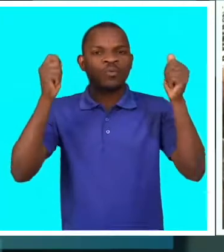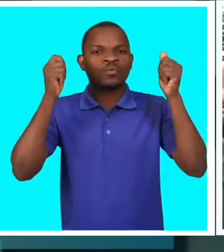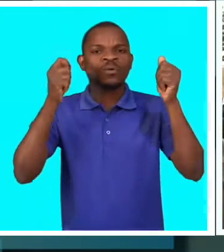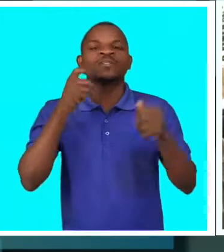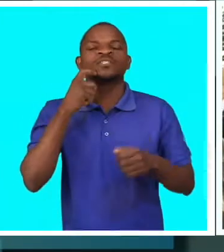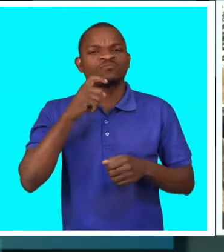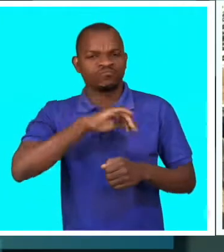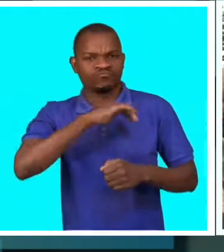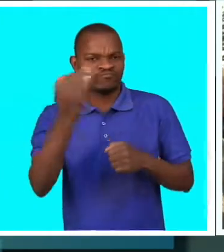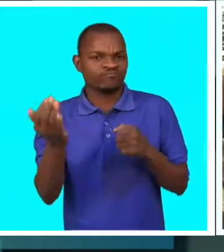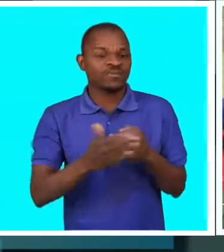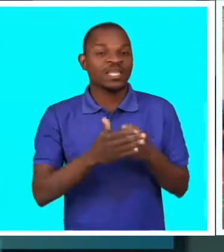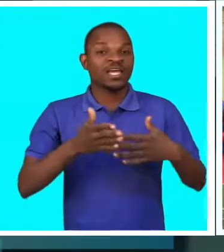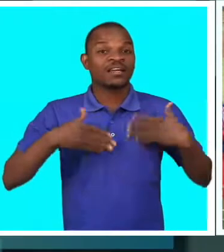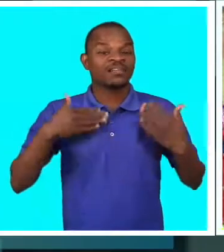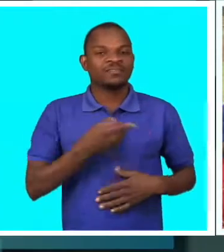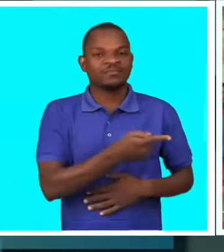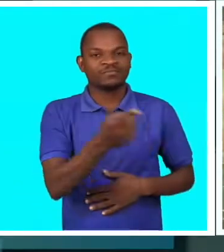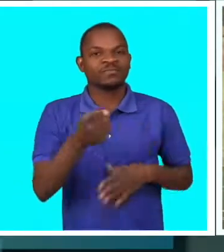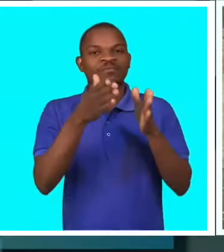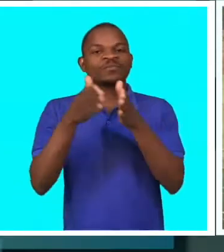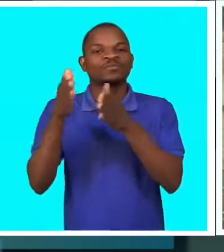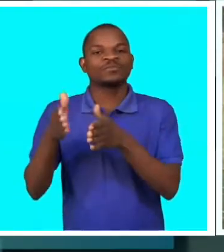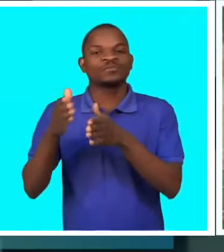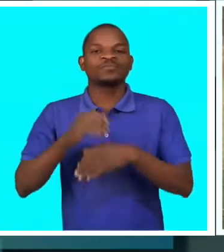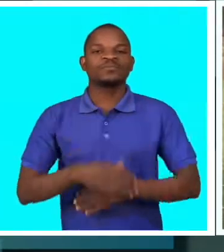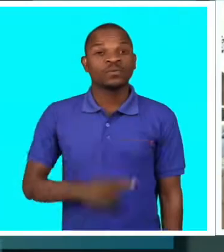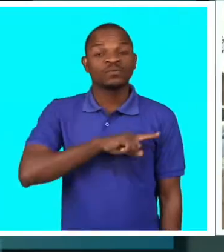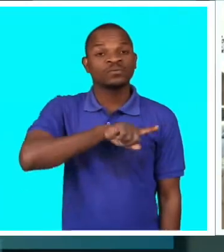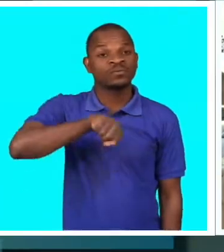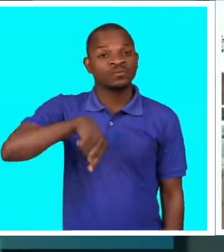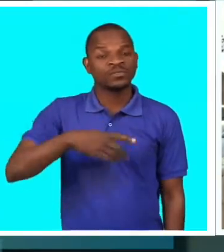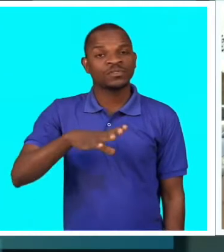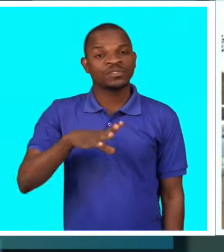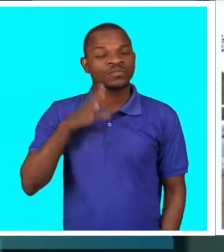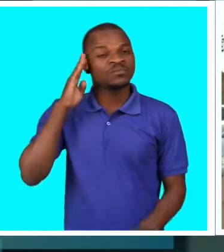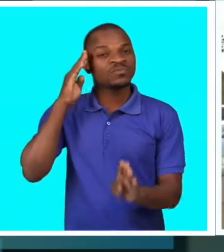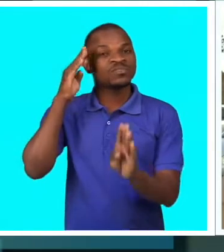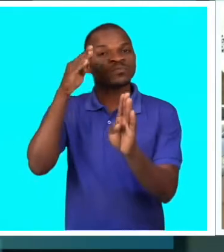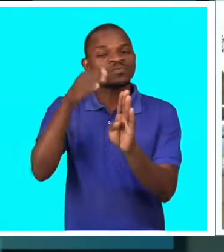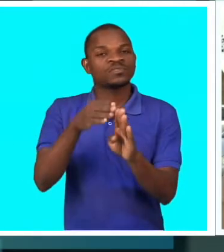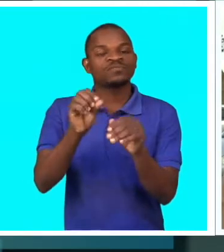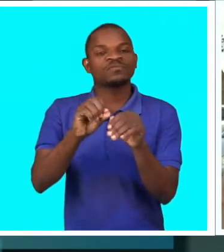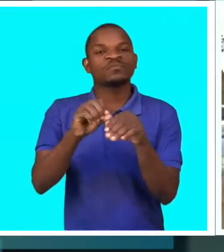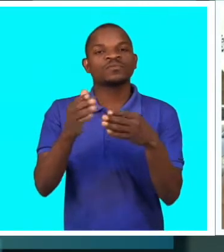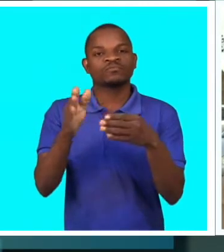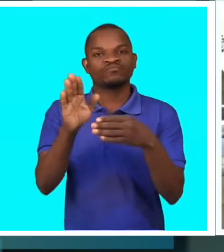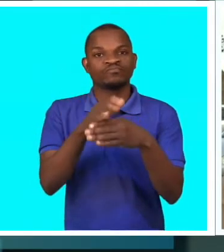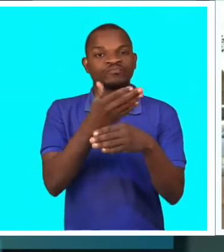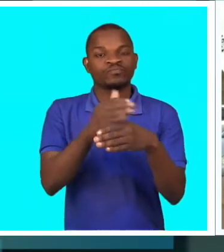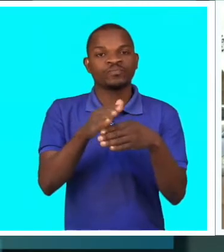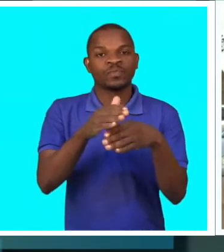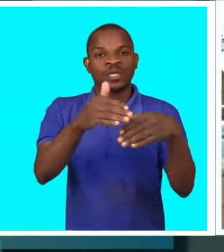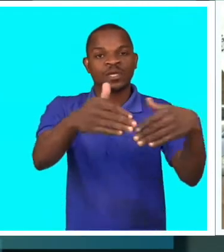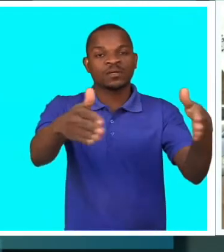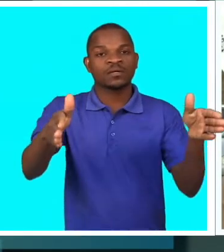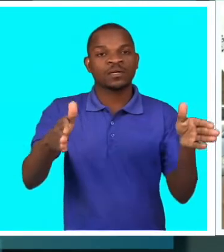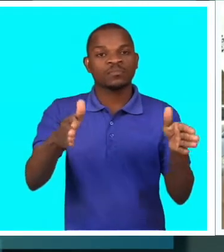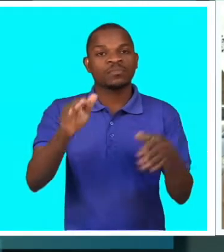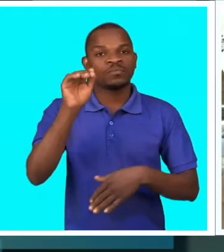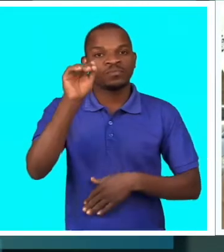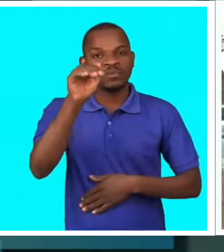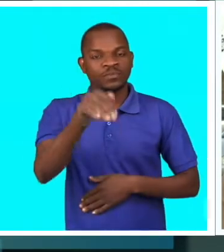Mapande promete devolver alegria aos tricolores. Um dos nossos pilares é a realização do campo da